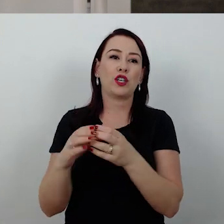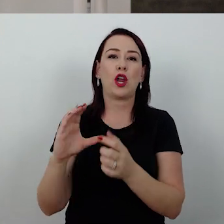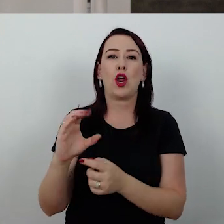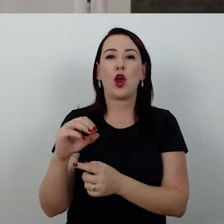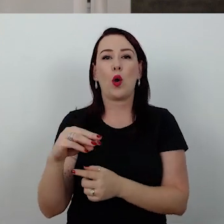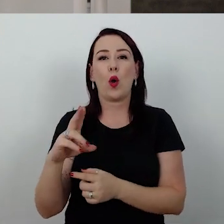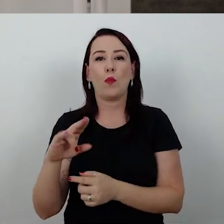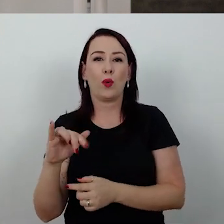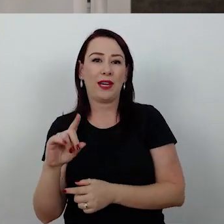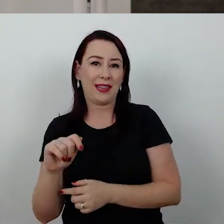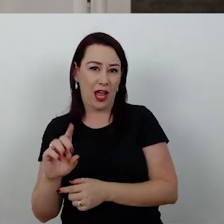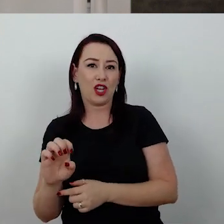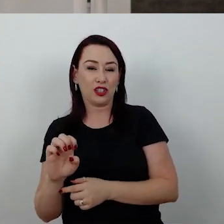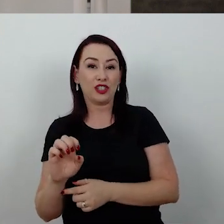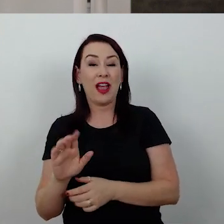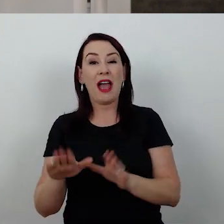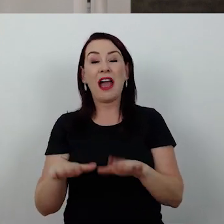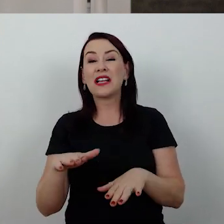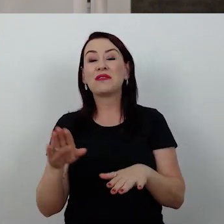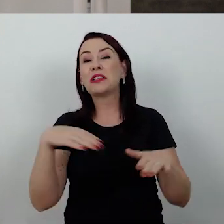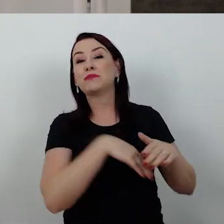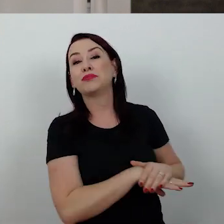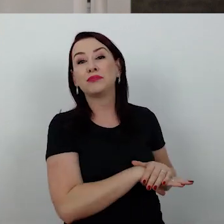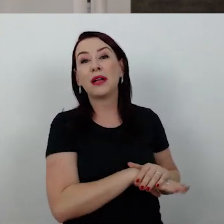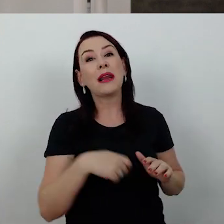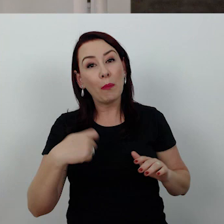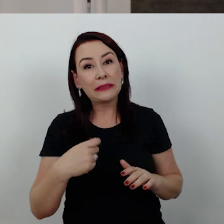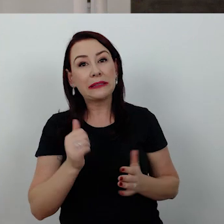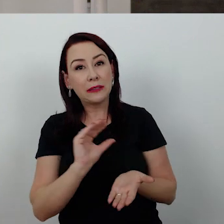são feitos e fomentados na cidade e que muitas vezes